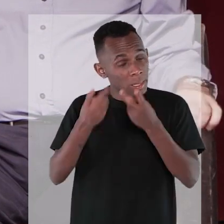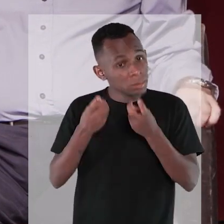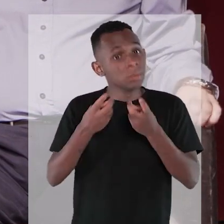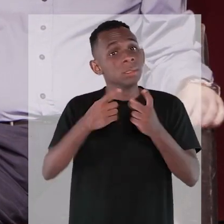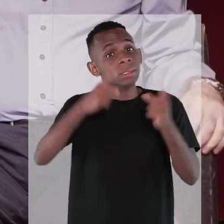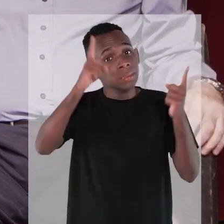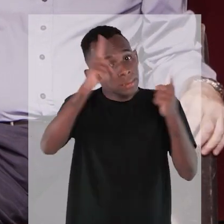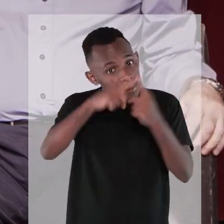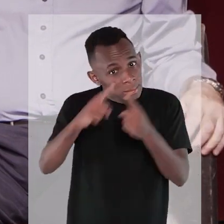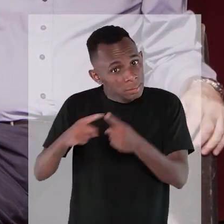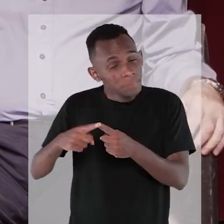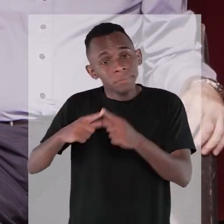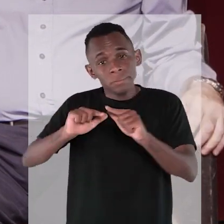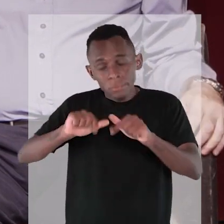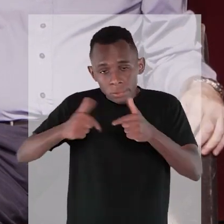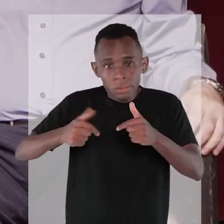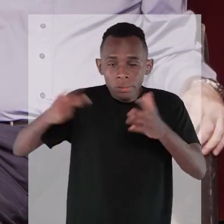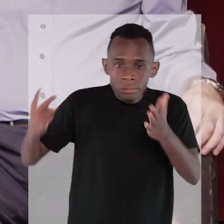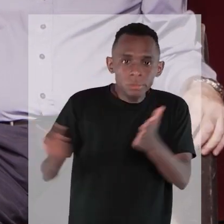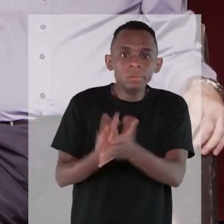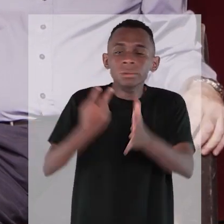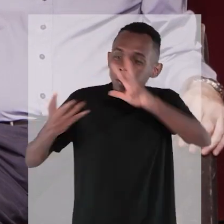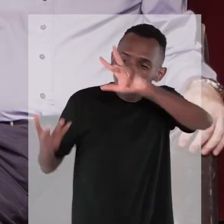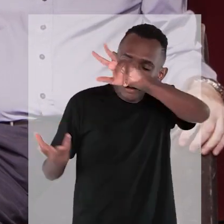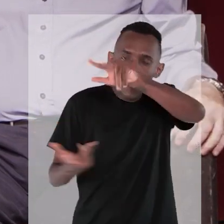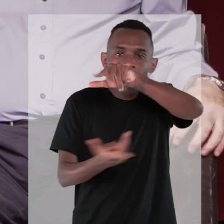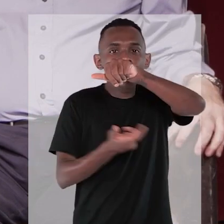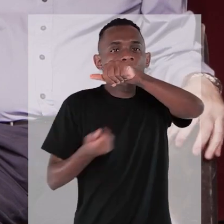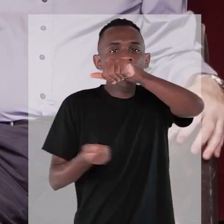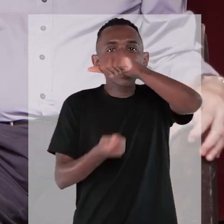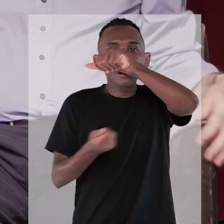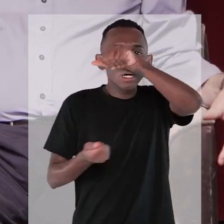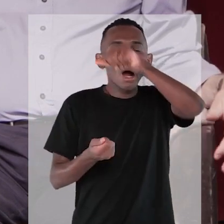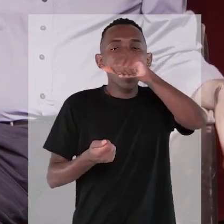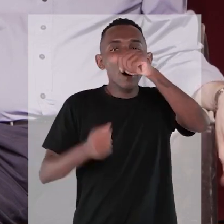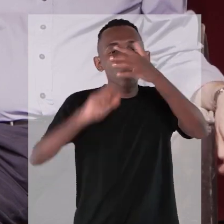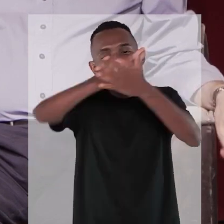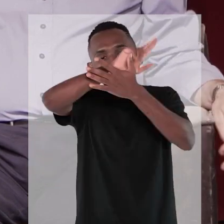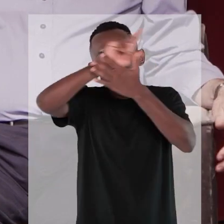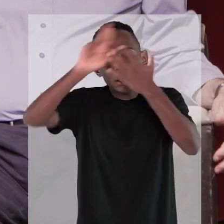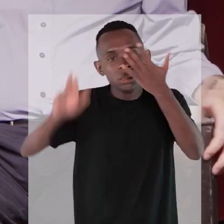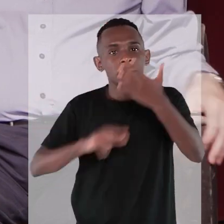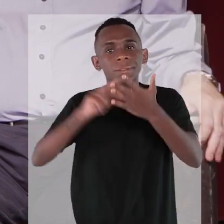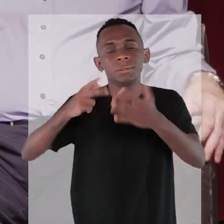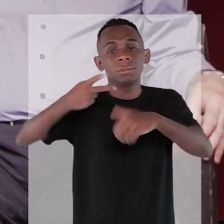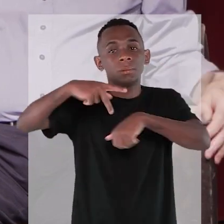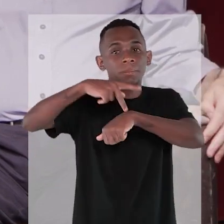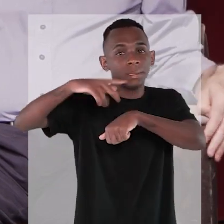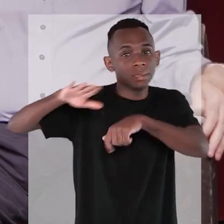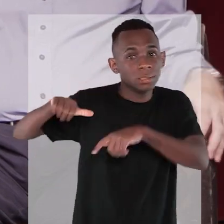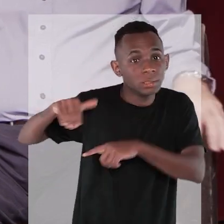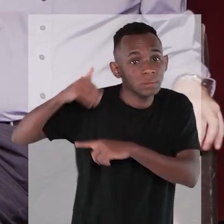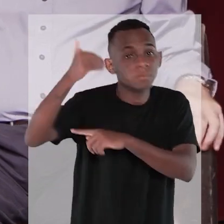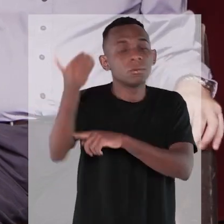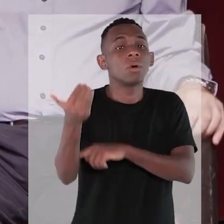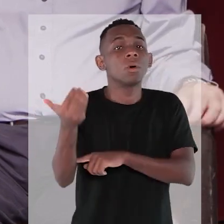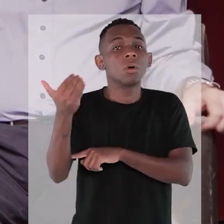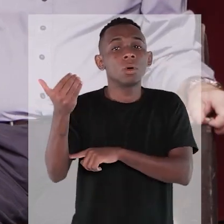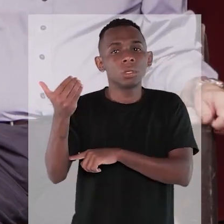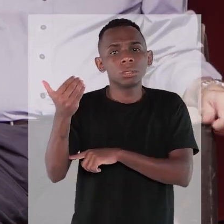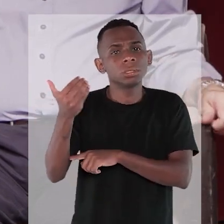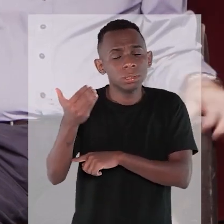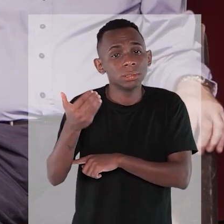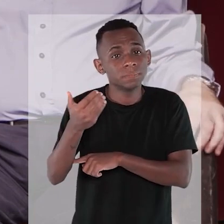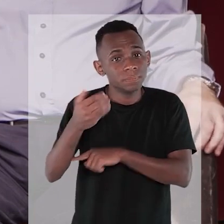fenômeno que está acontecendo no mundo, mas é sempre essa turma, né? O Erdogan na Turquia, o Putin na Rússia, o Orbán na Hungria, os